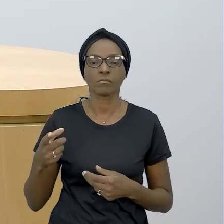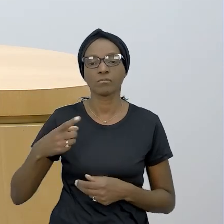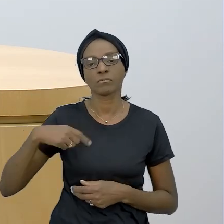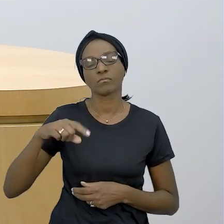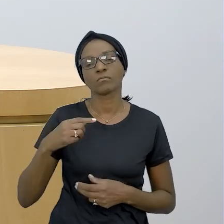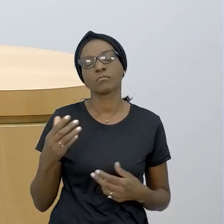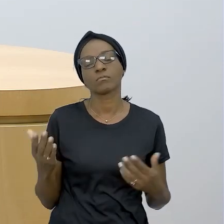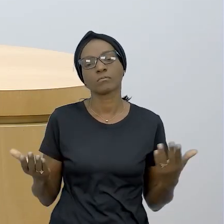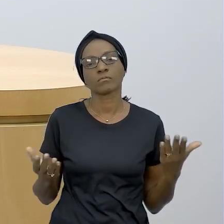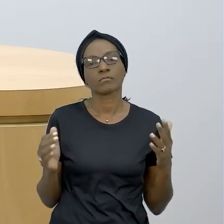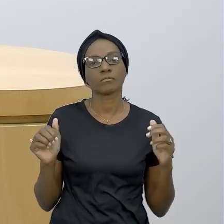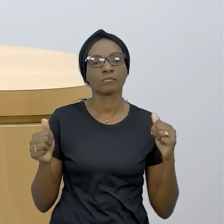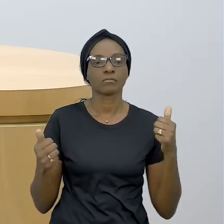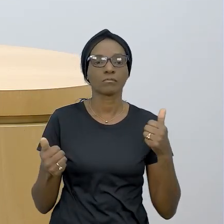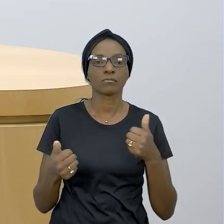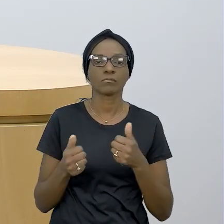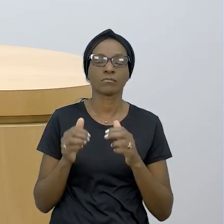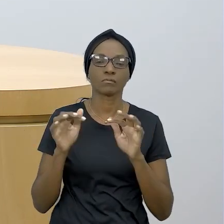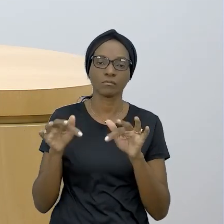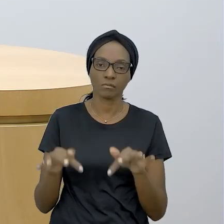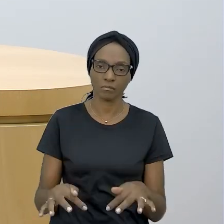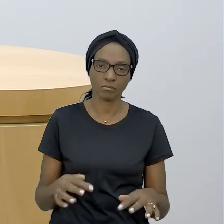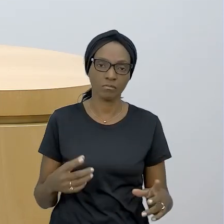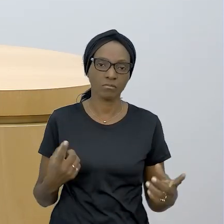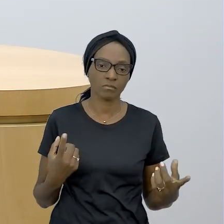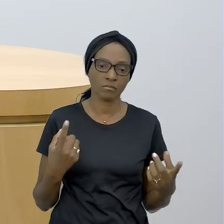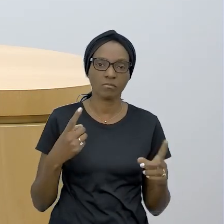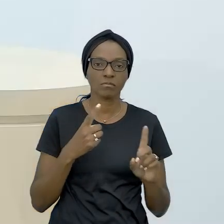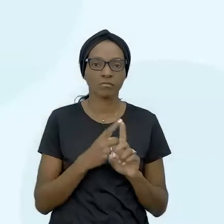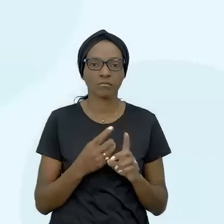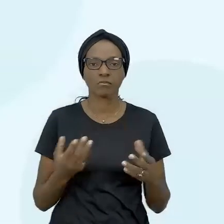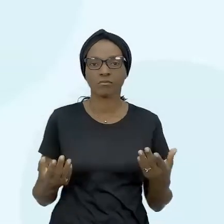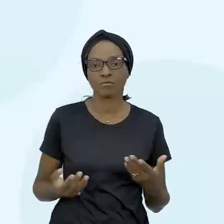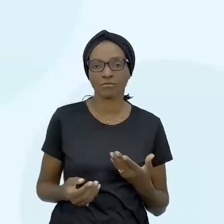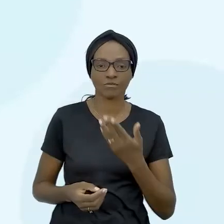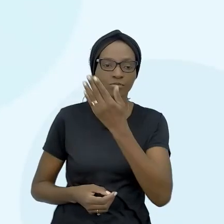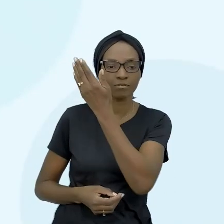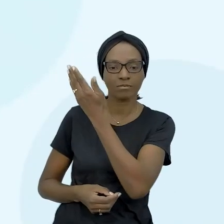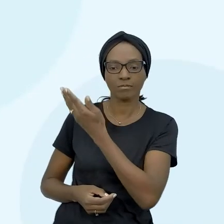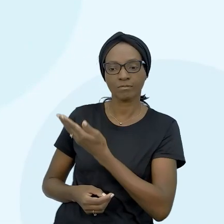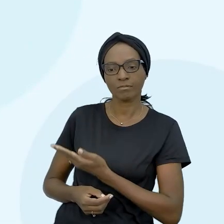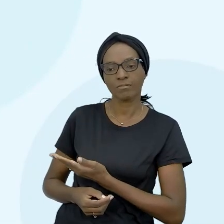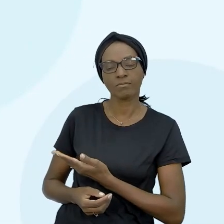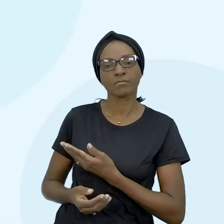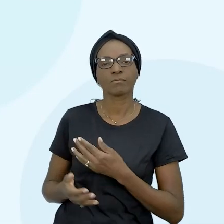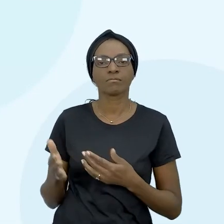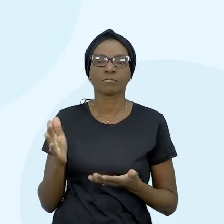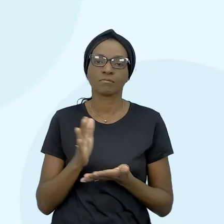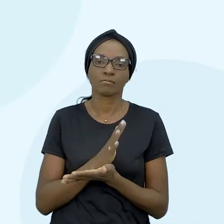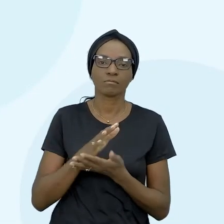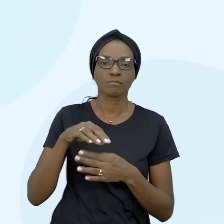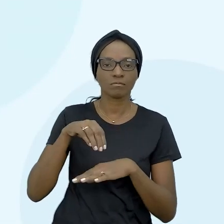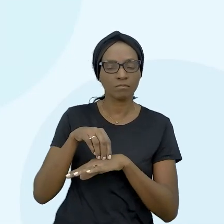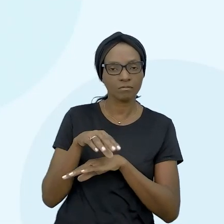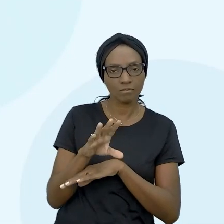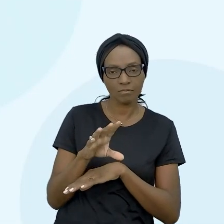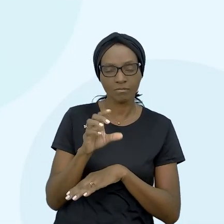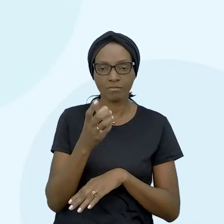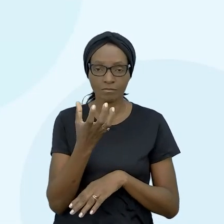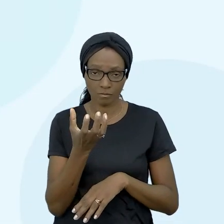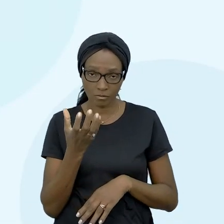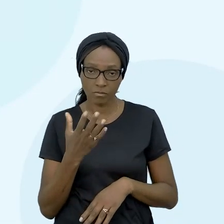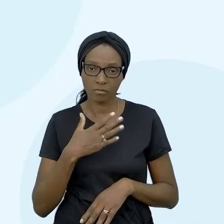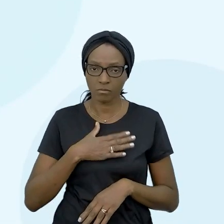para o final do nosso encontro de hoje. Deixo para vocês na tela algumas sugestões para quem se interessou